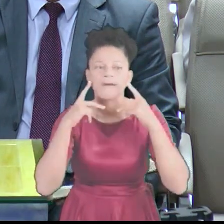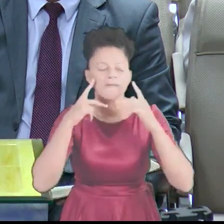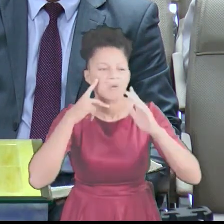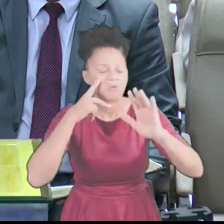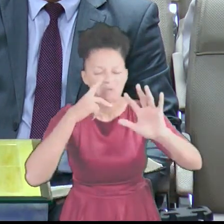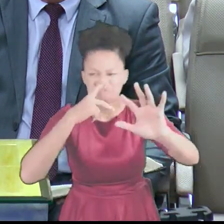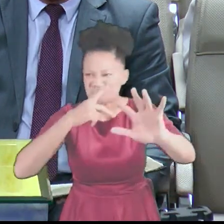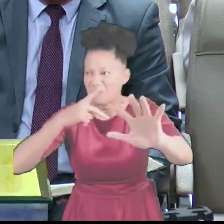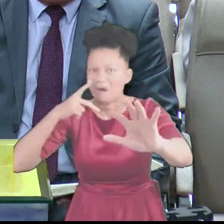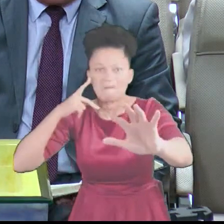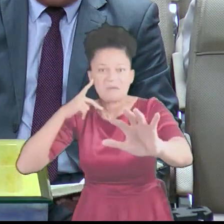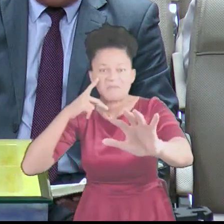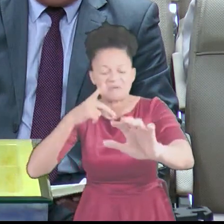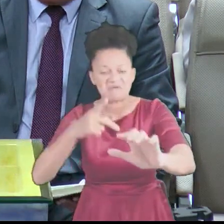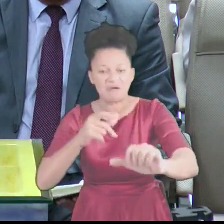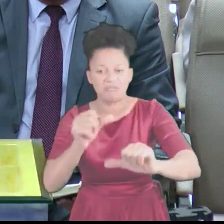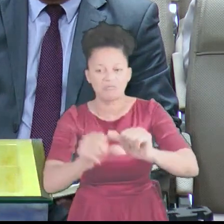profetizar.